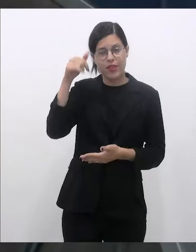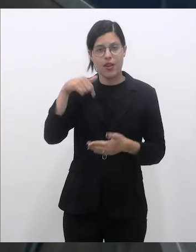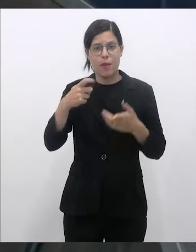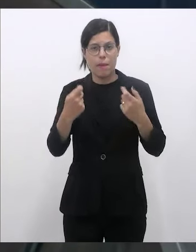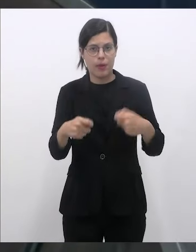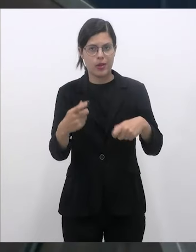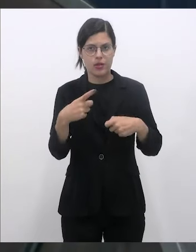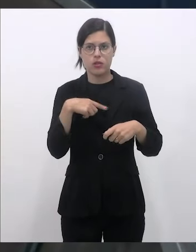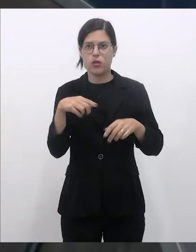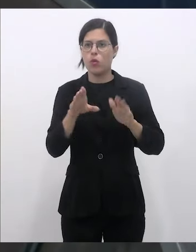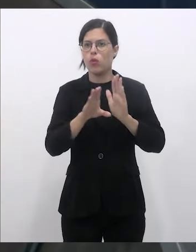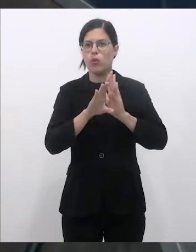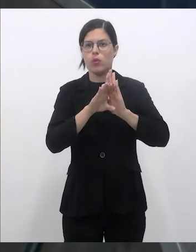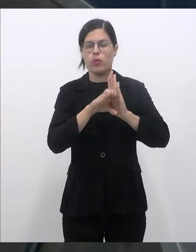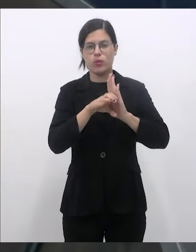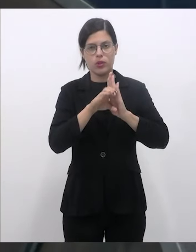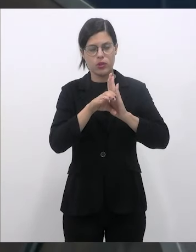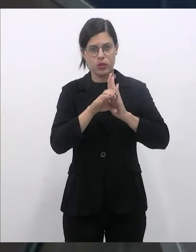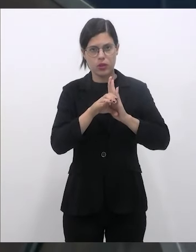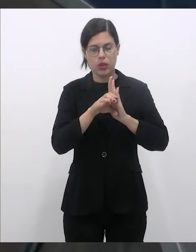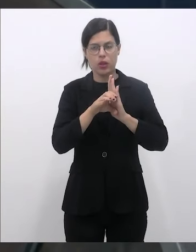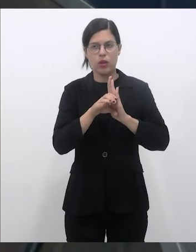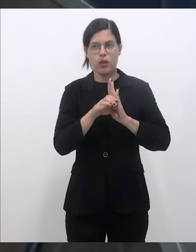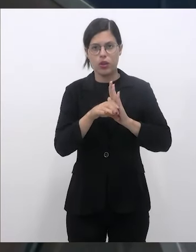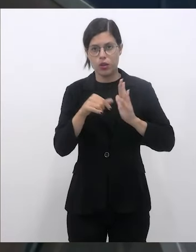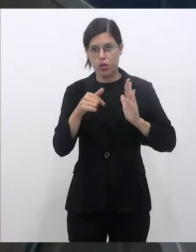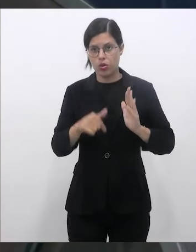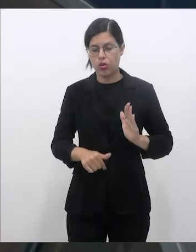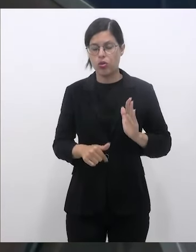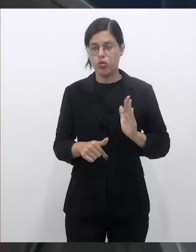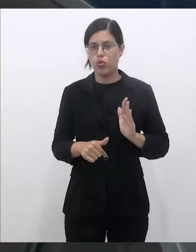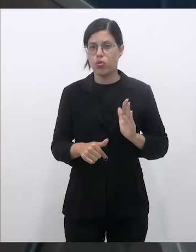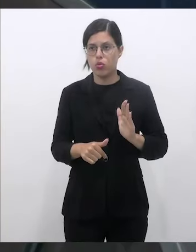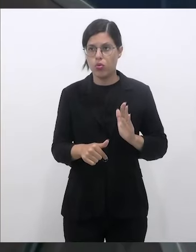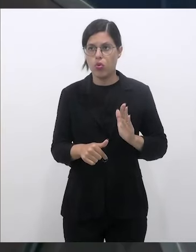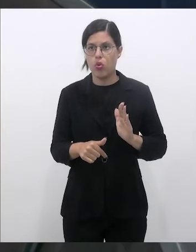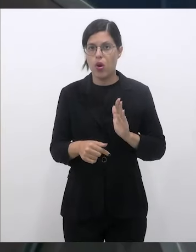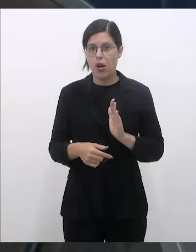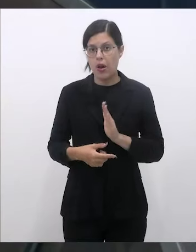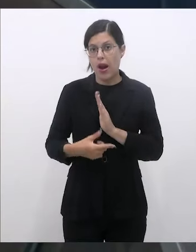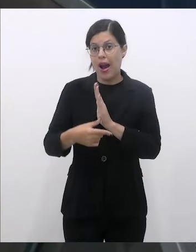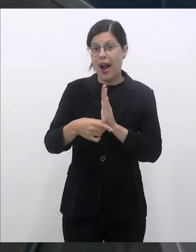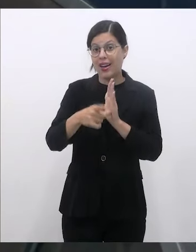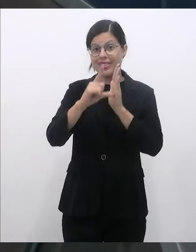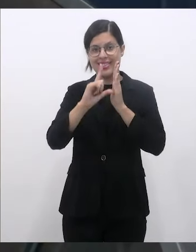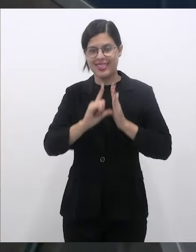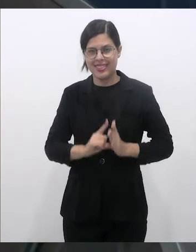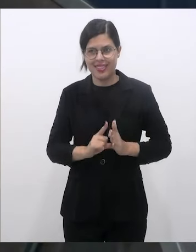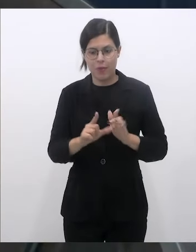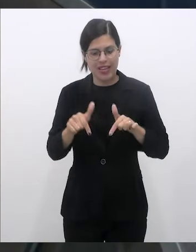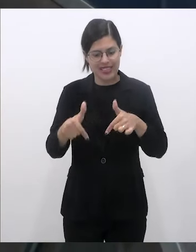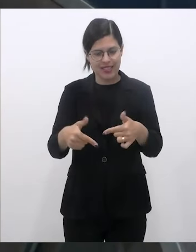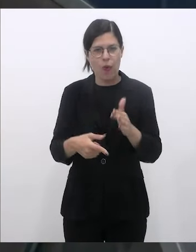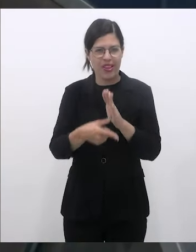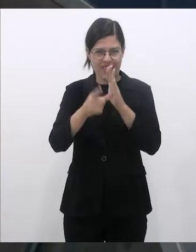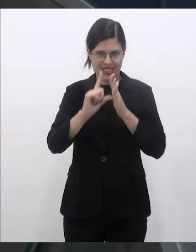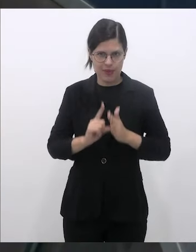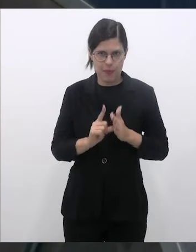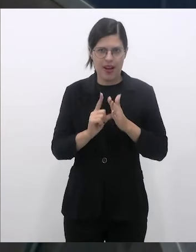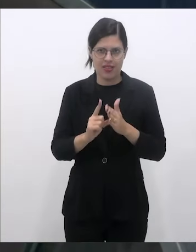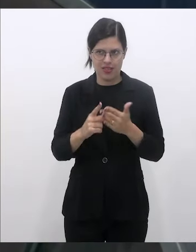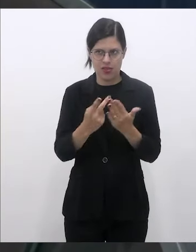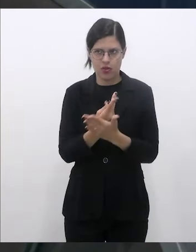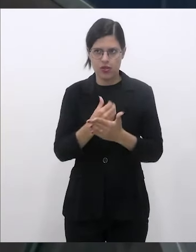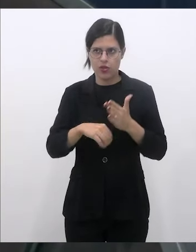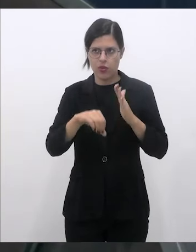precisamos ter um conceito um pouco mais dinâmico e mais antecipado a esses